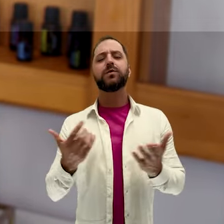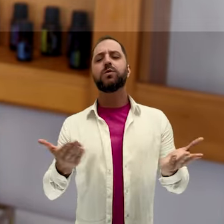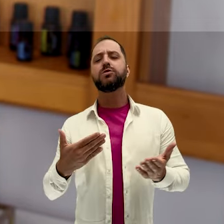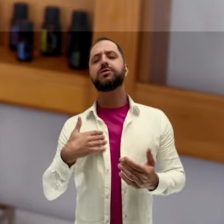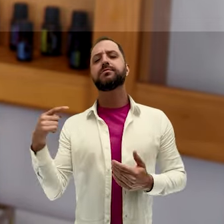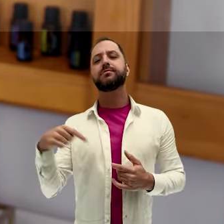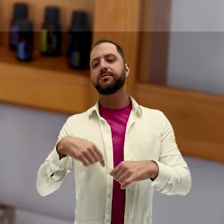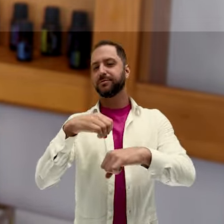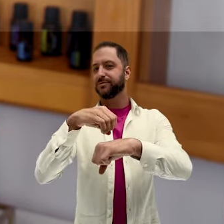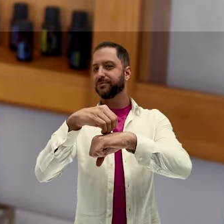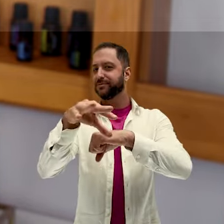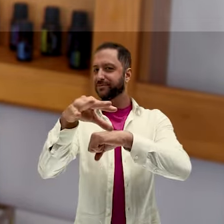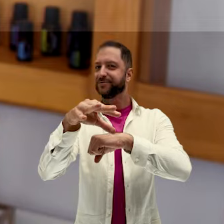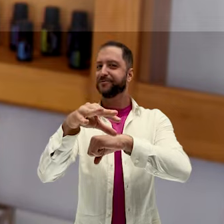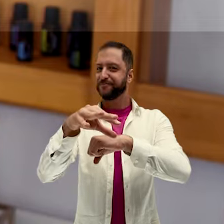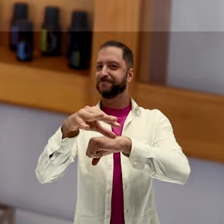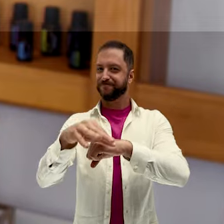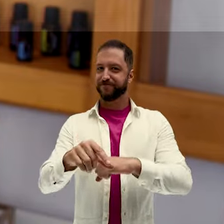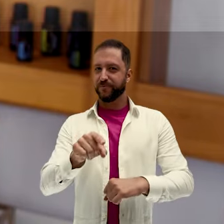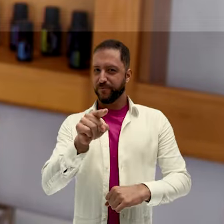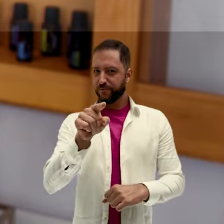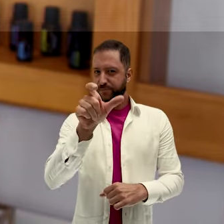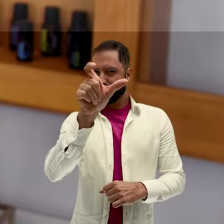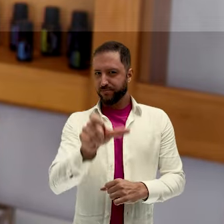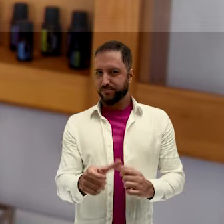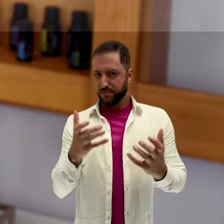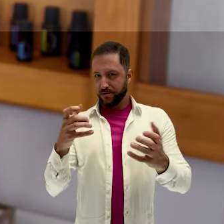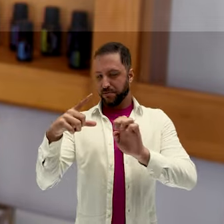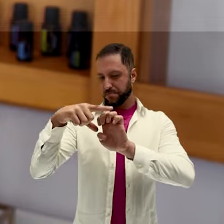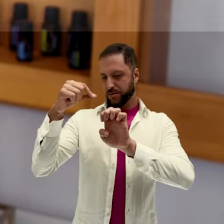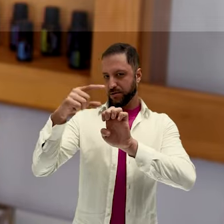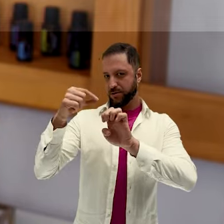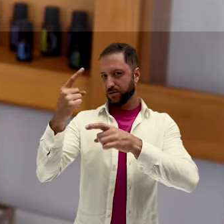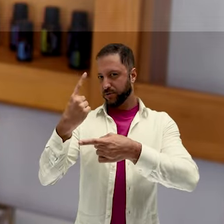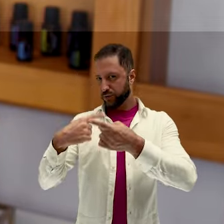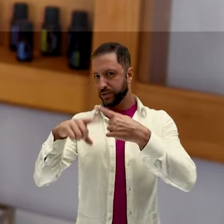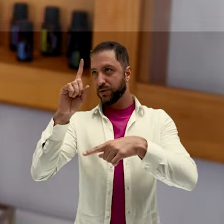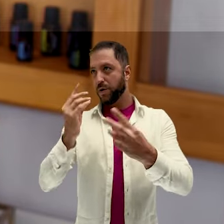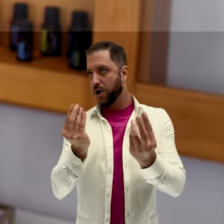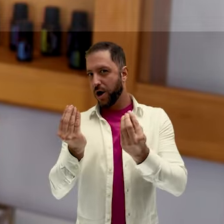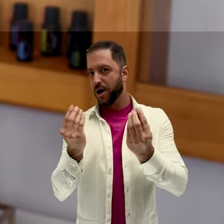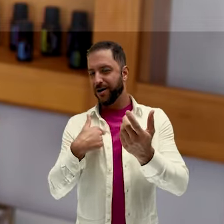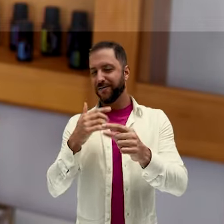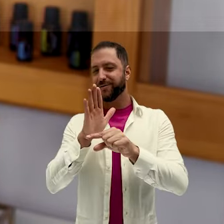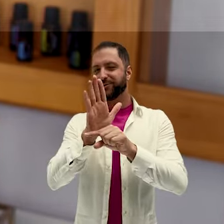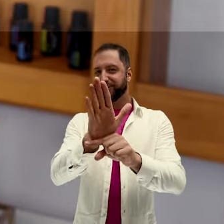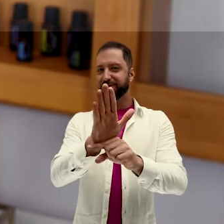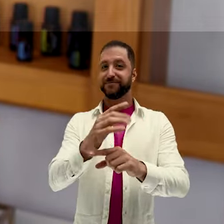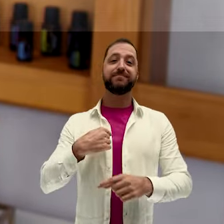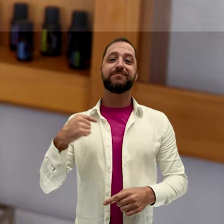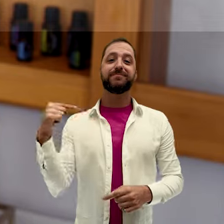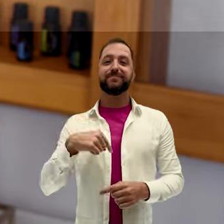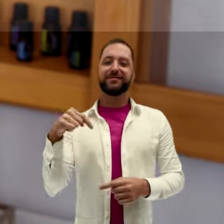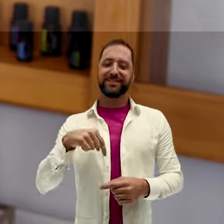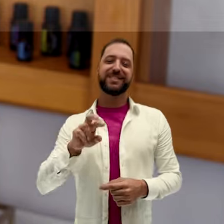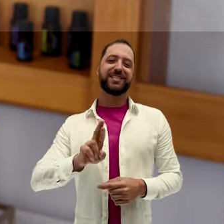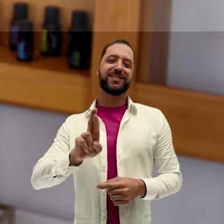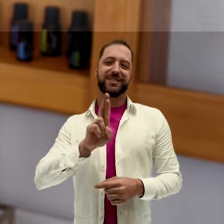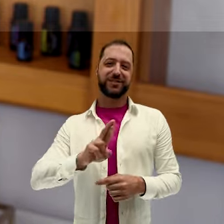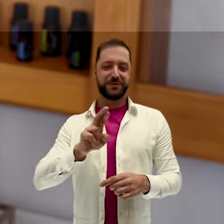te dar altas dicas de como você ser uma empreendedora de sucesso. Eu estou no quadro Ressoar